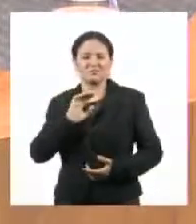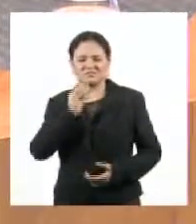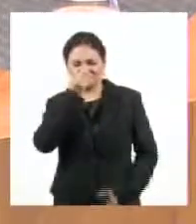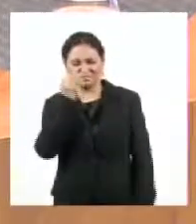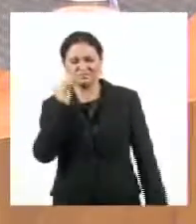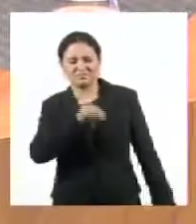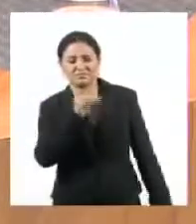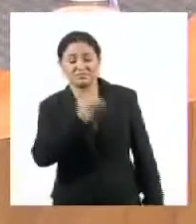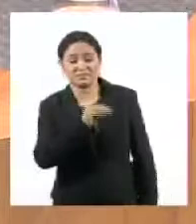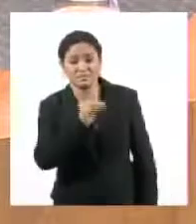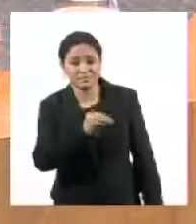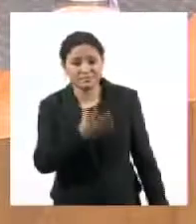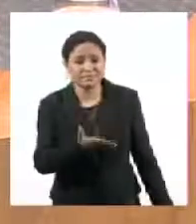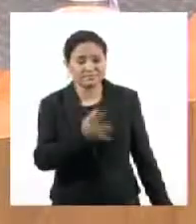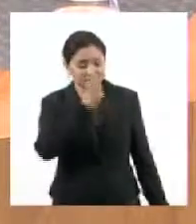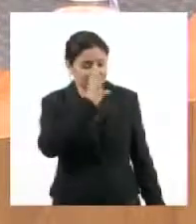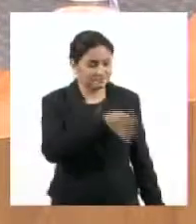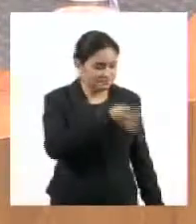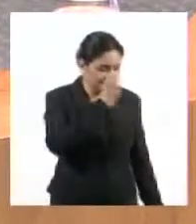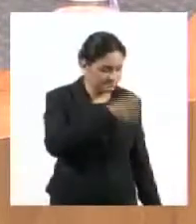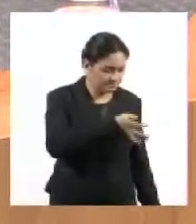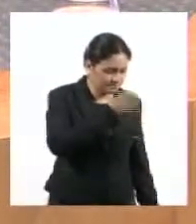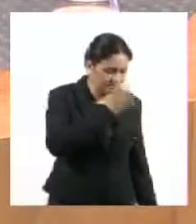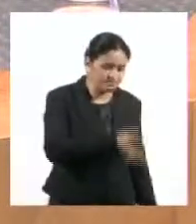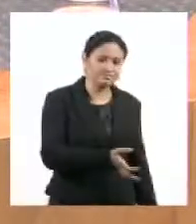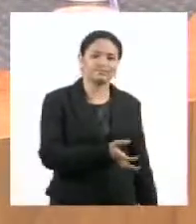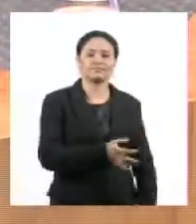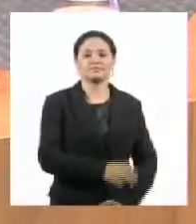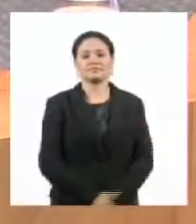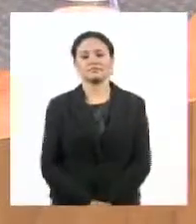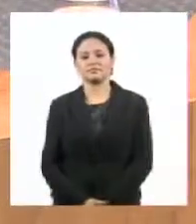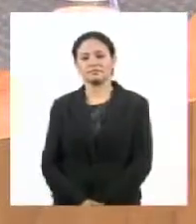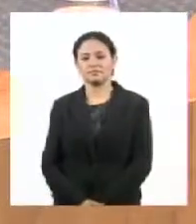execradas, são ultrajadas,